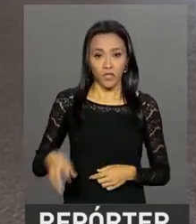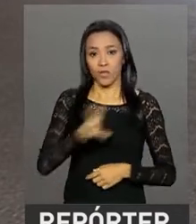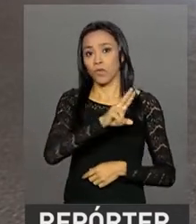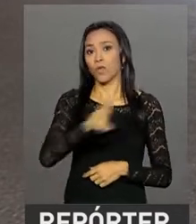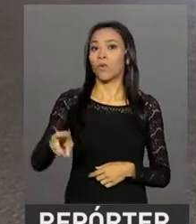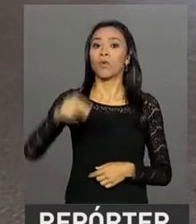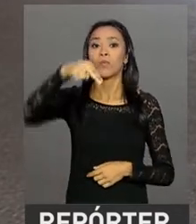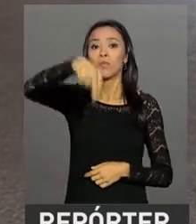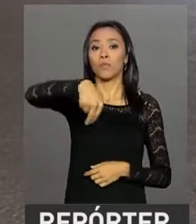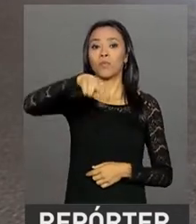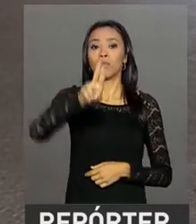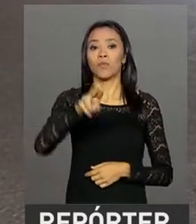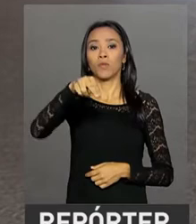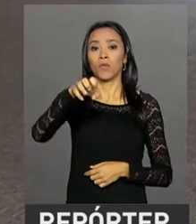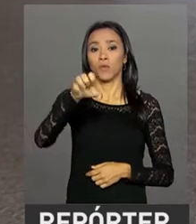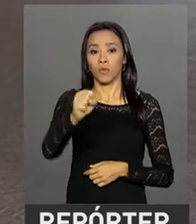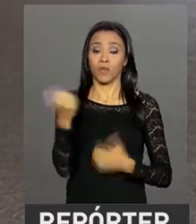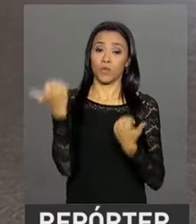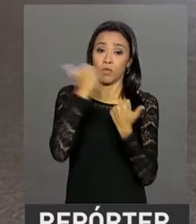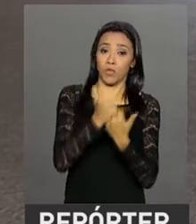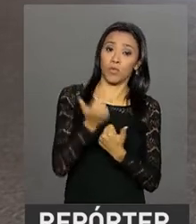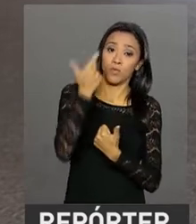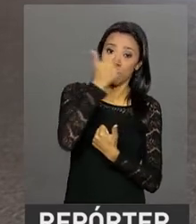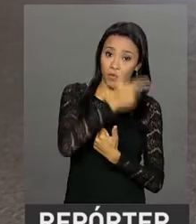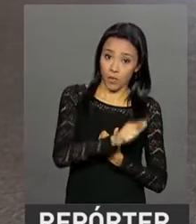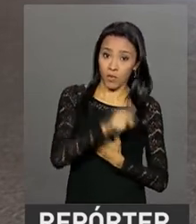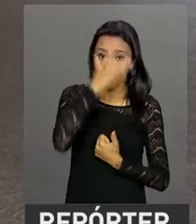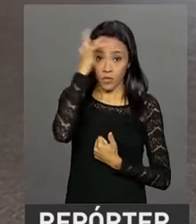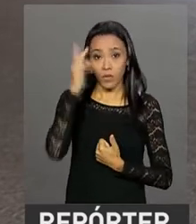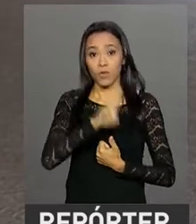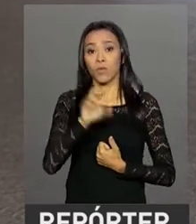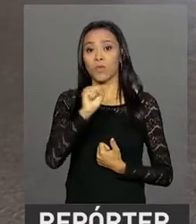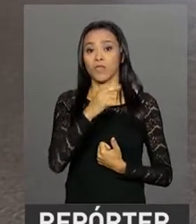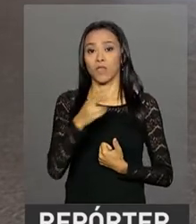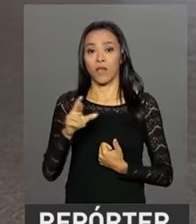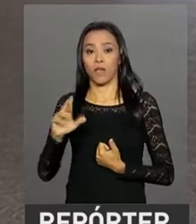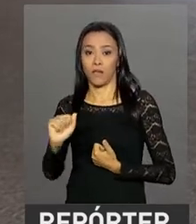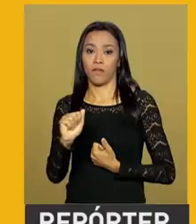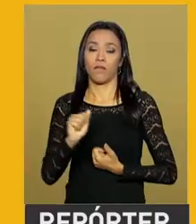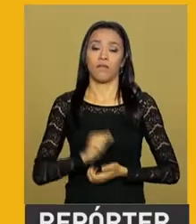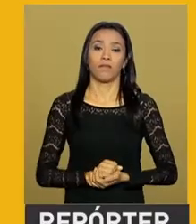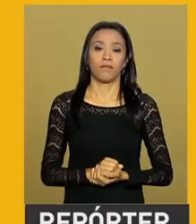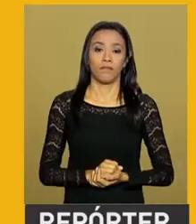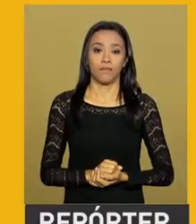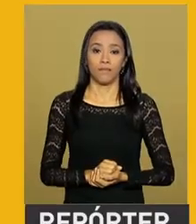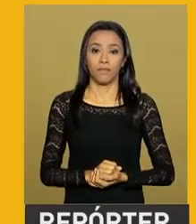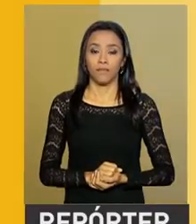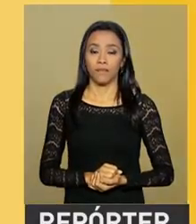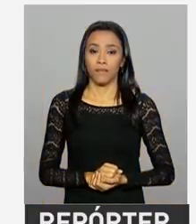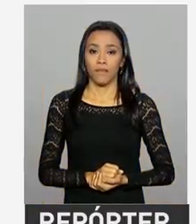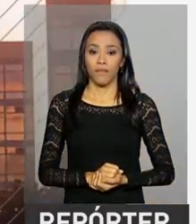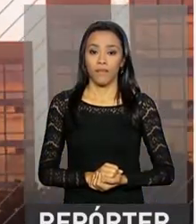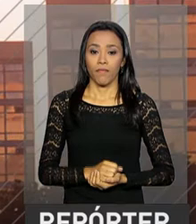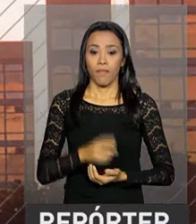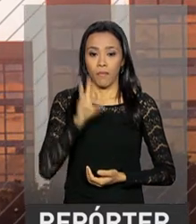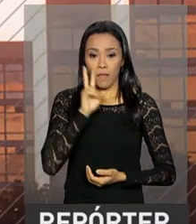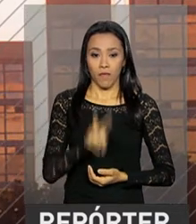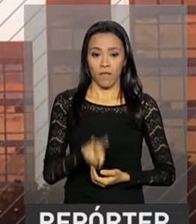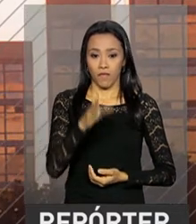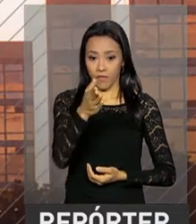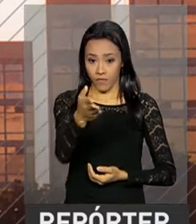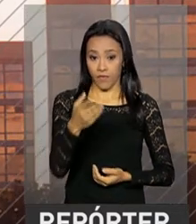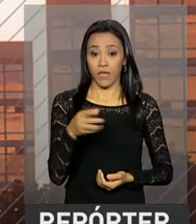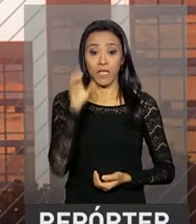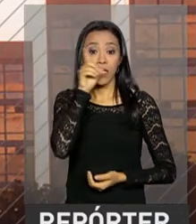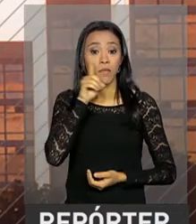que assumiu o lugar de josé serra vamos ver na reportagem o deputado federal no